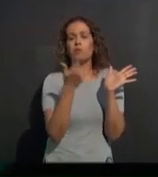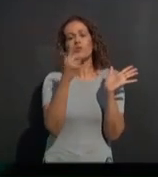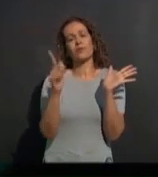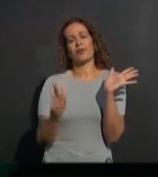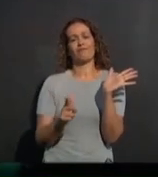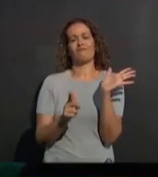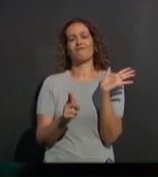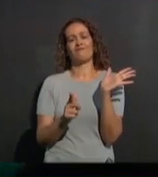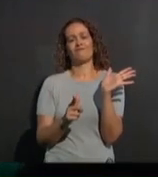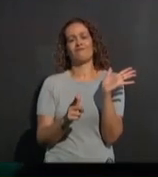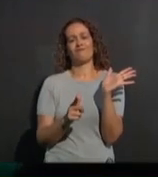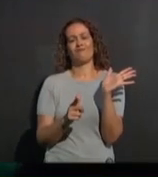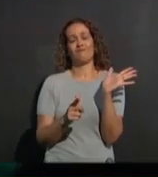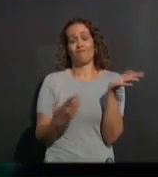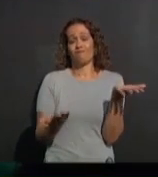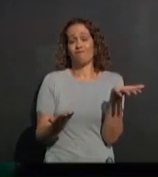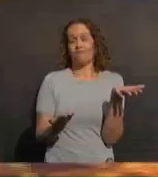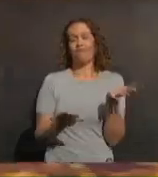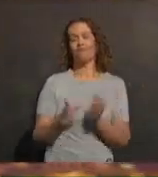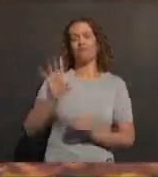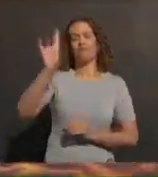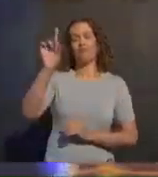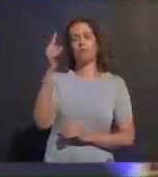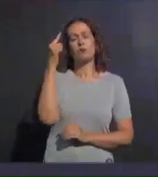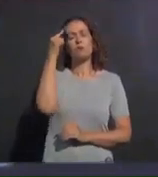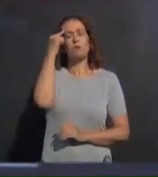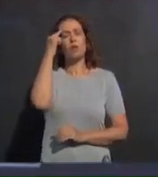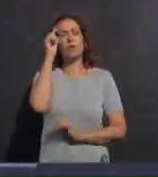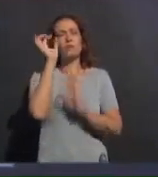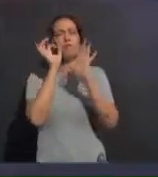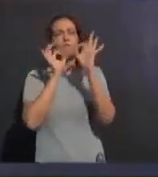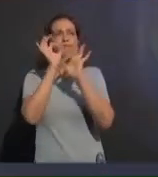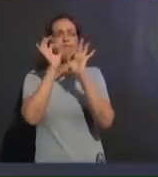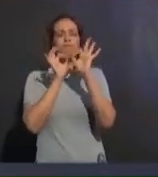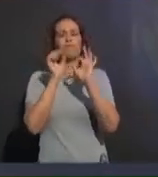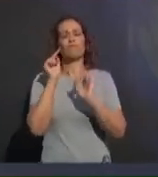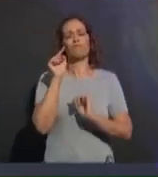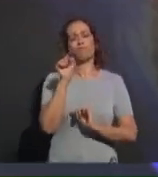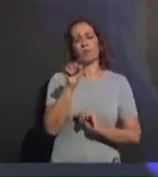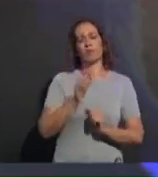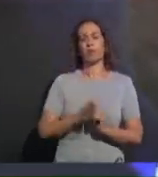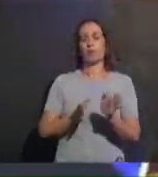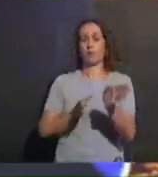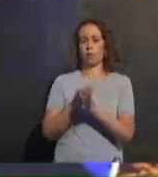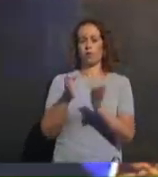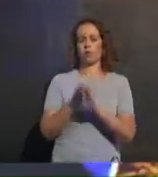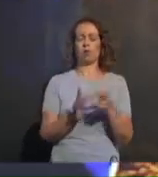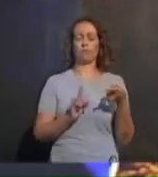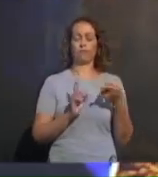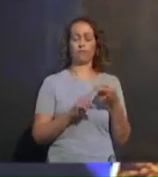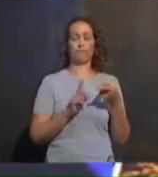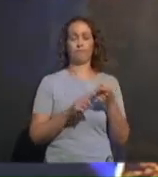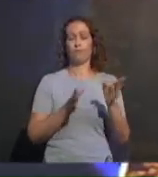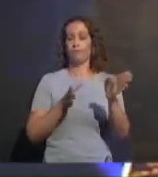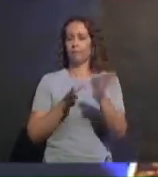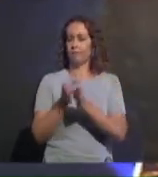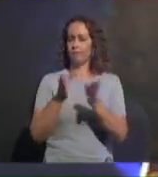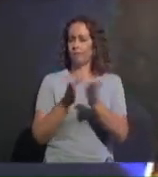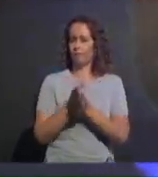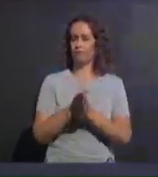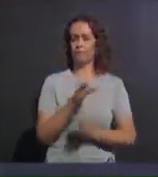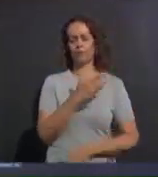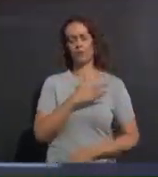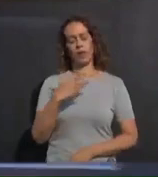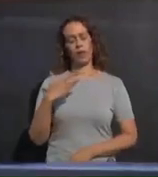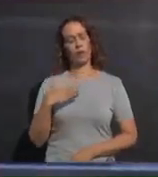Imagina, Deus, ele teve que pensar em você. Então, alguns conselhos para você: cuide da sua saúde. Cuide da sua